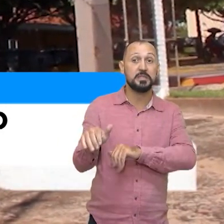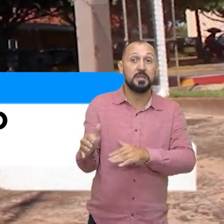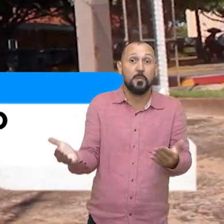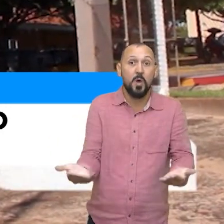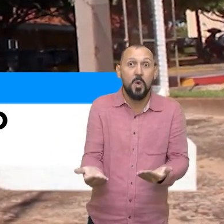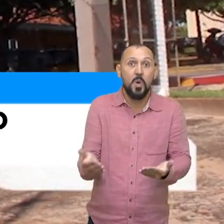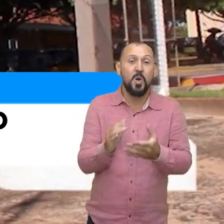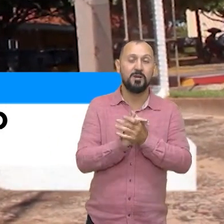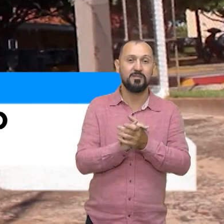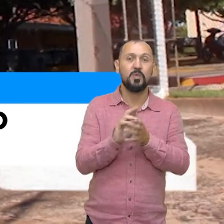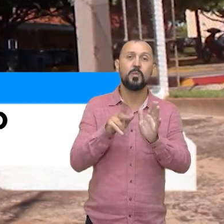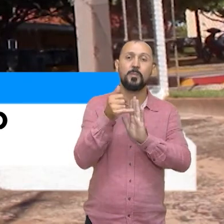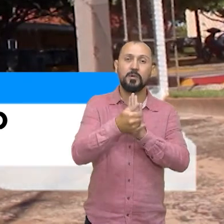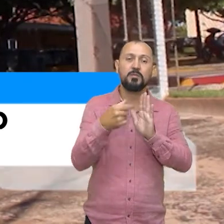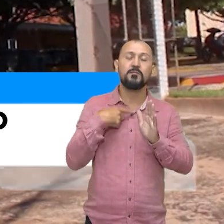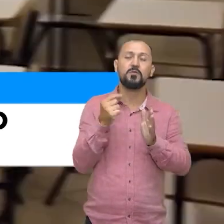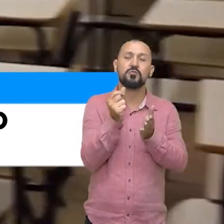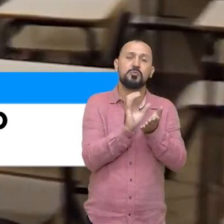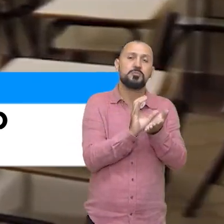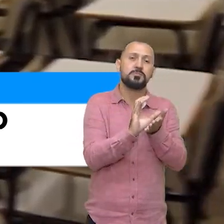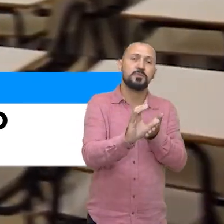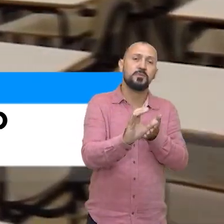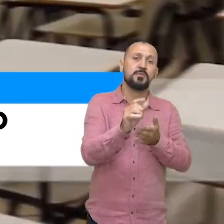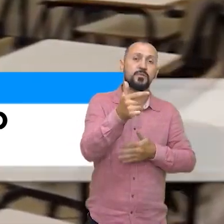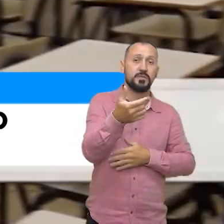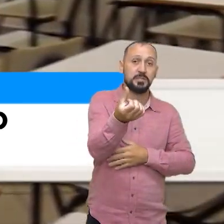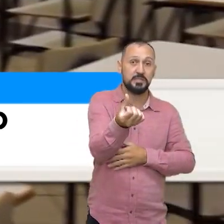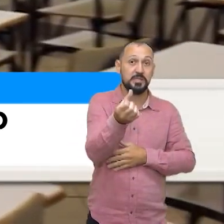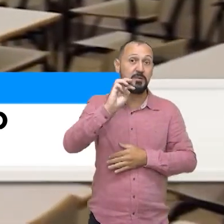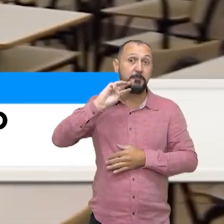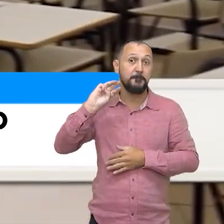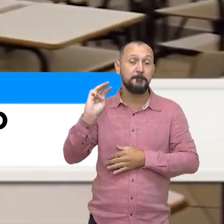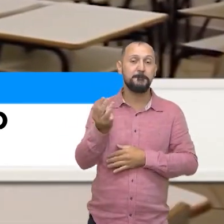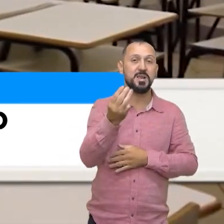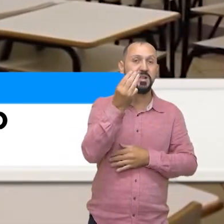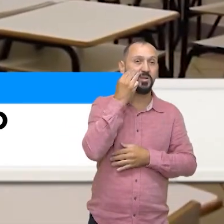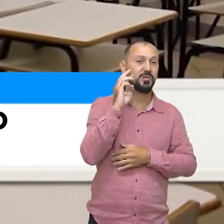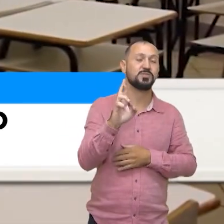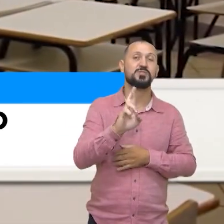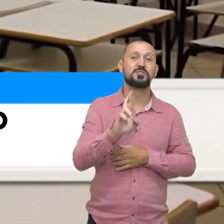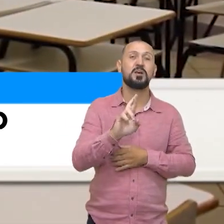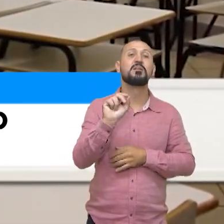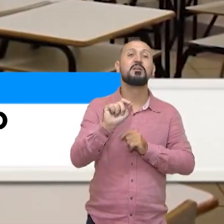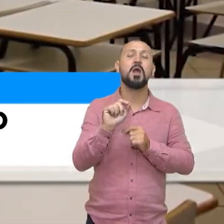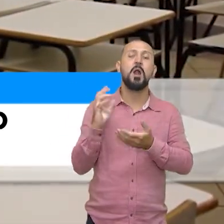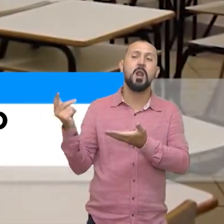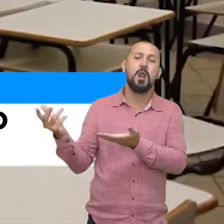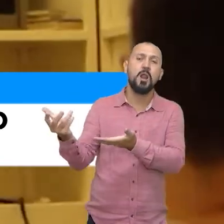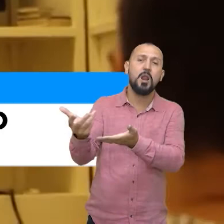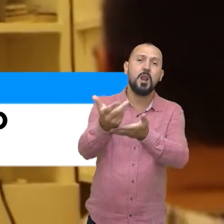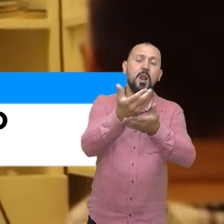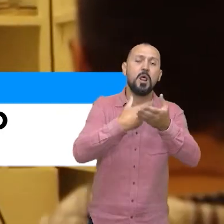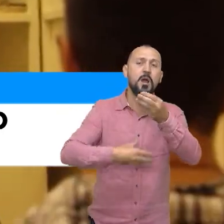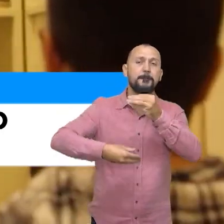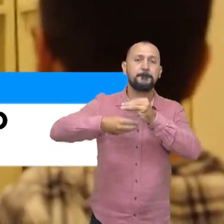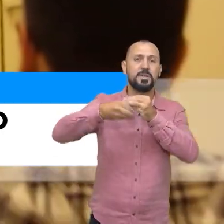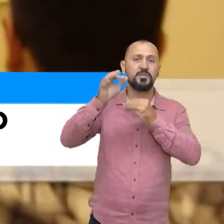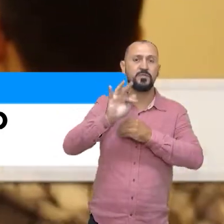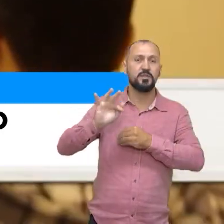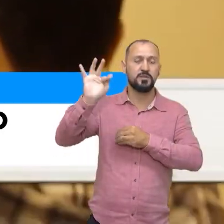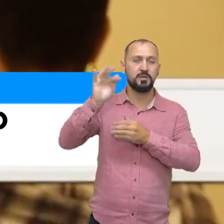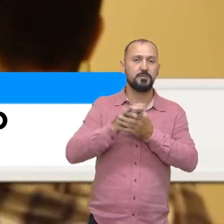partir do mês de setembro deste ano. O projeto contou com um investimento de R$26 milhões,